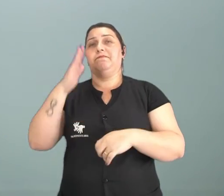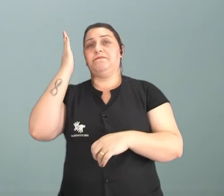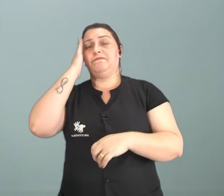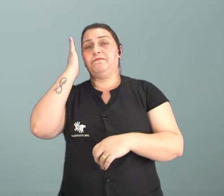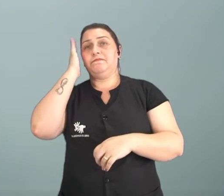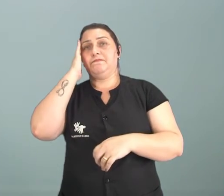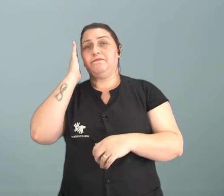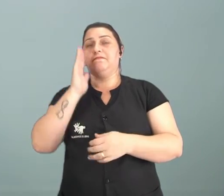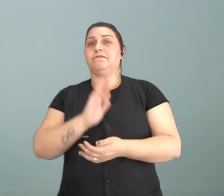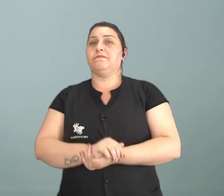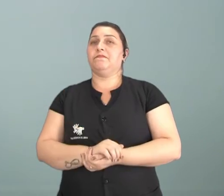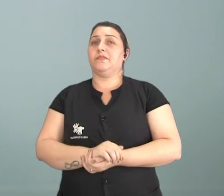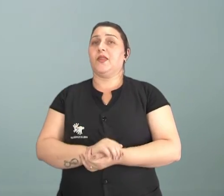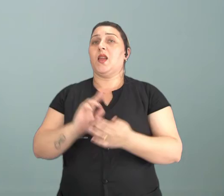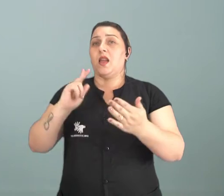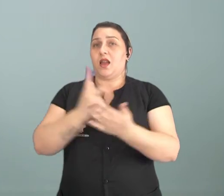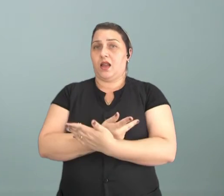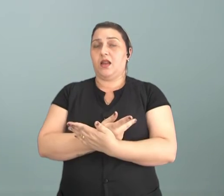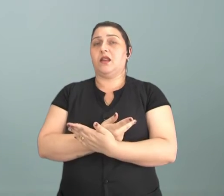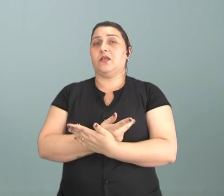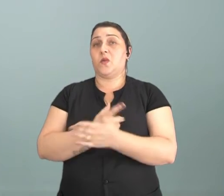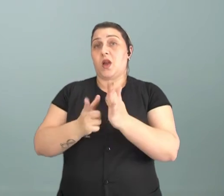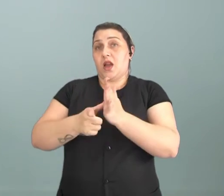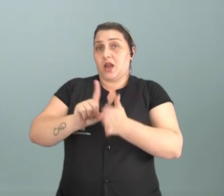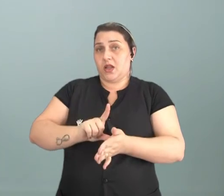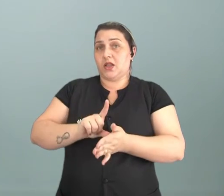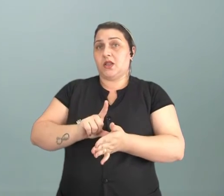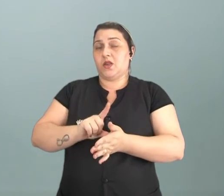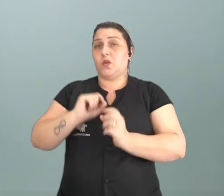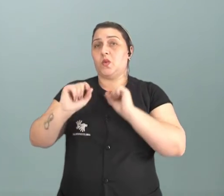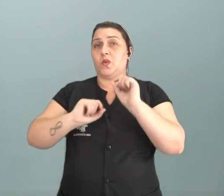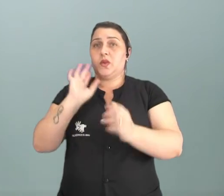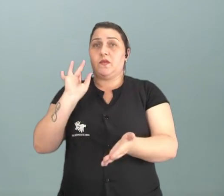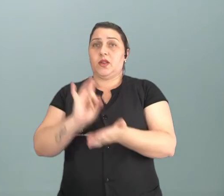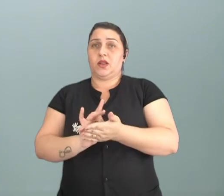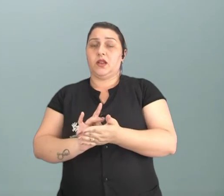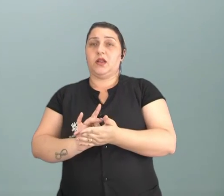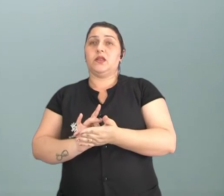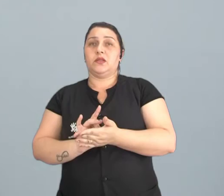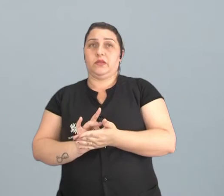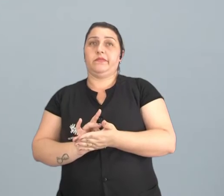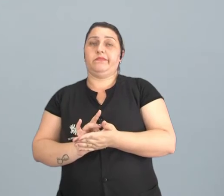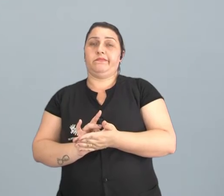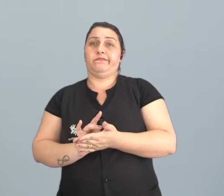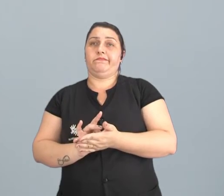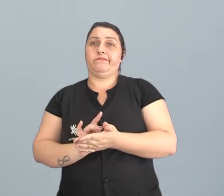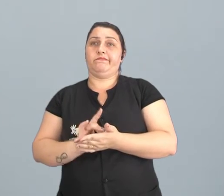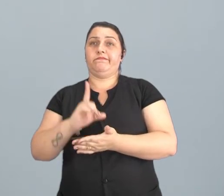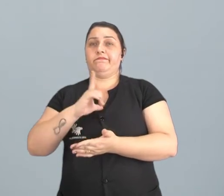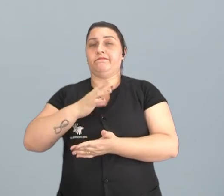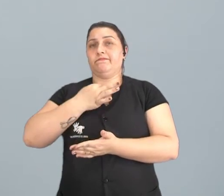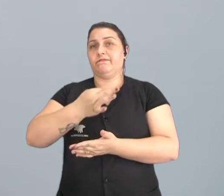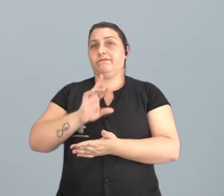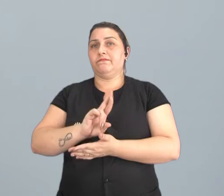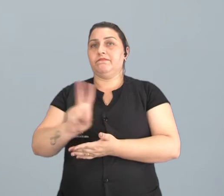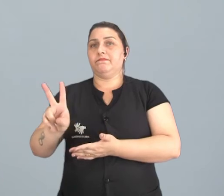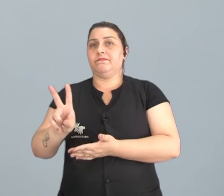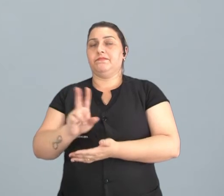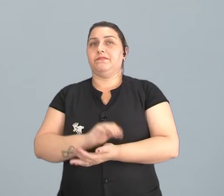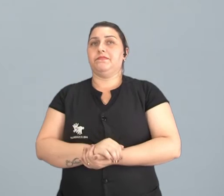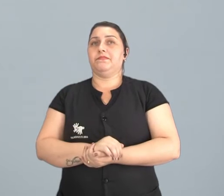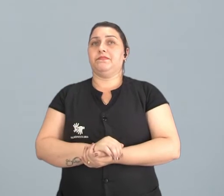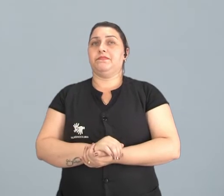conceito, para não ter um conceito errado antes do que realmente é. Eu tenho uma opinião diferente,